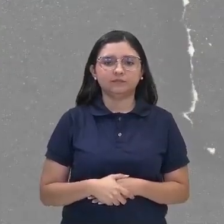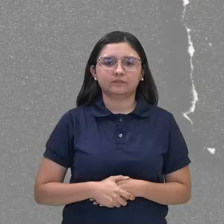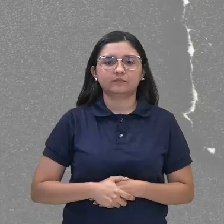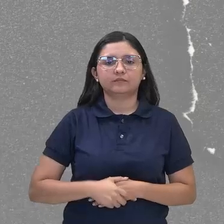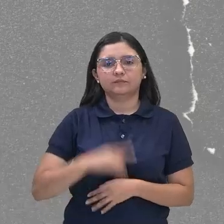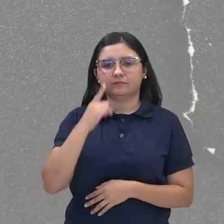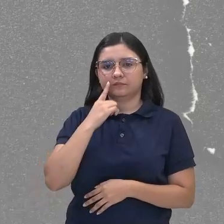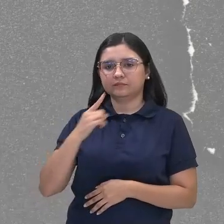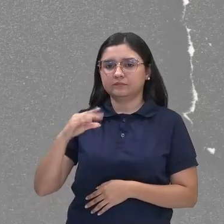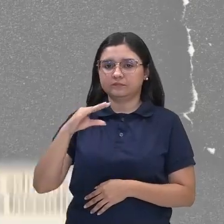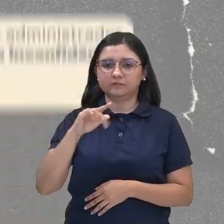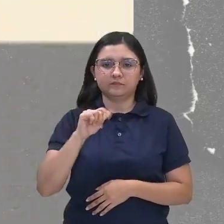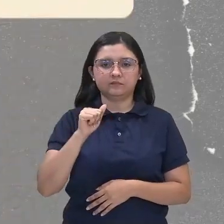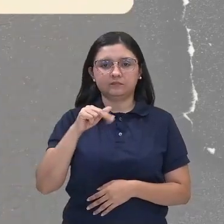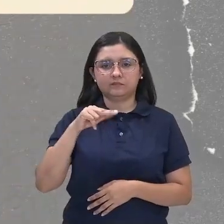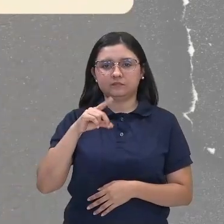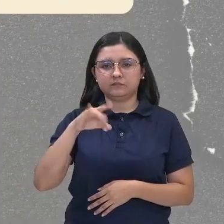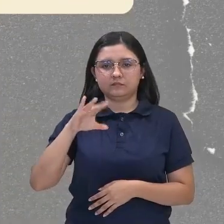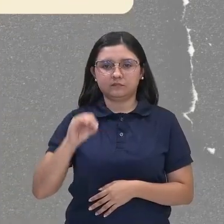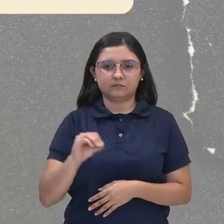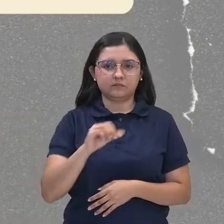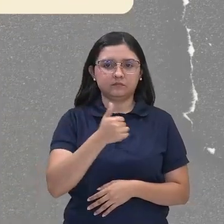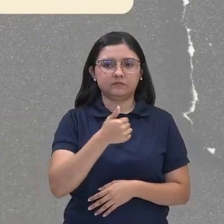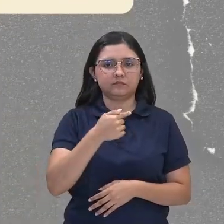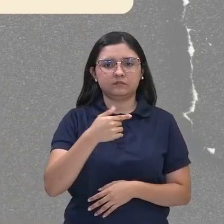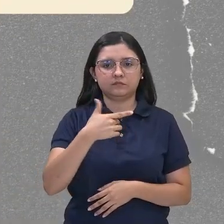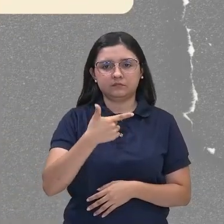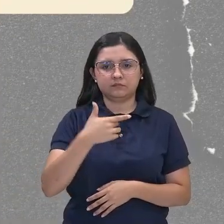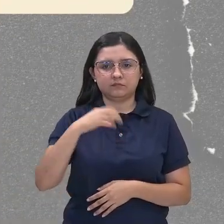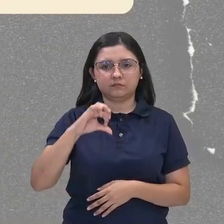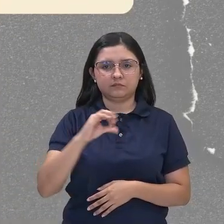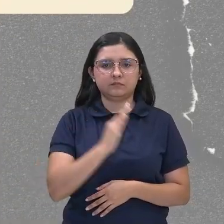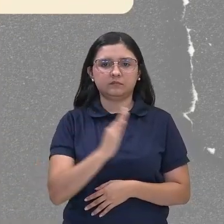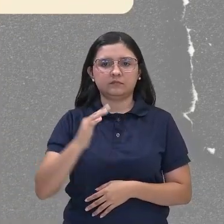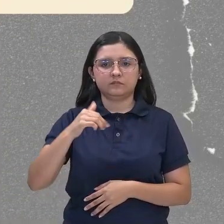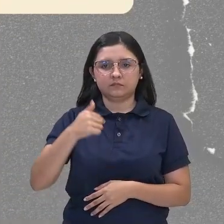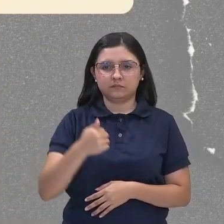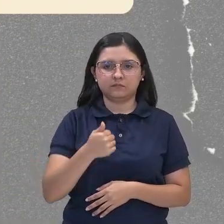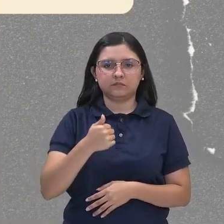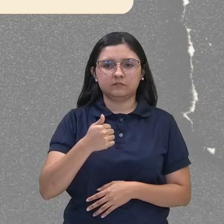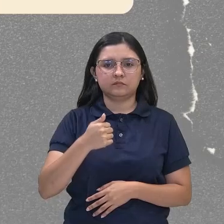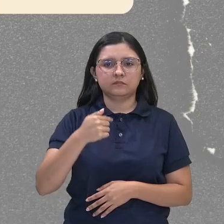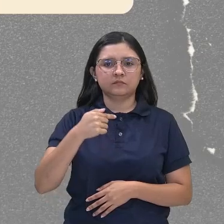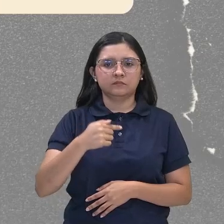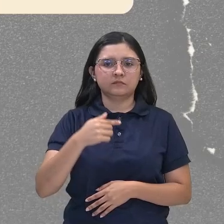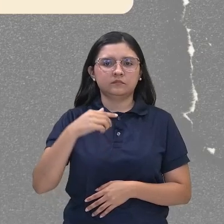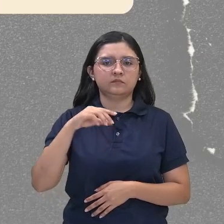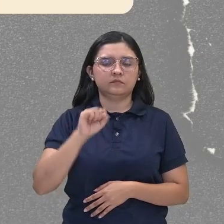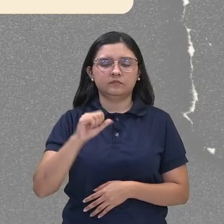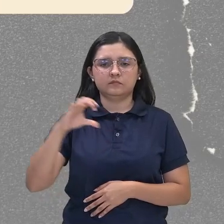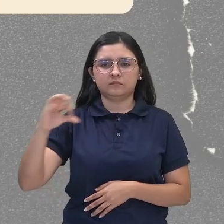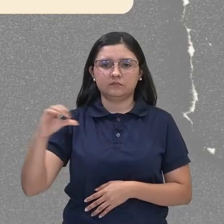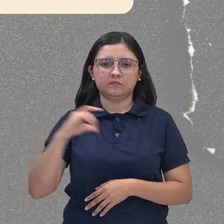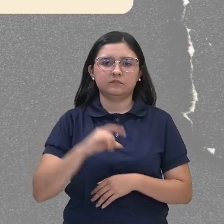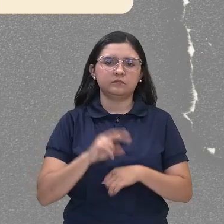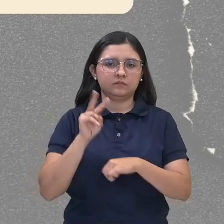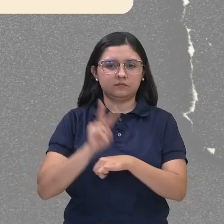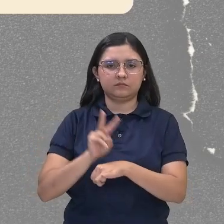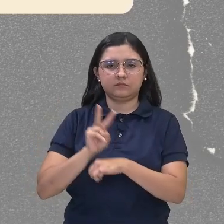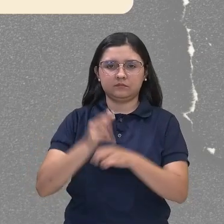Cláudio Manuel da Costa, 1729 a 1789, o guardador de